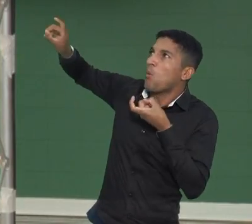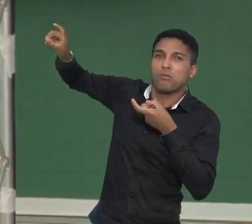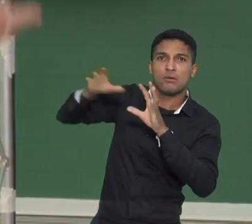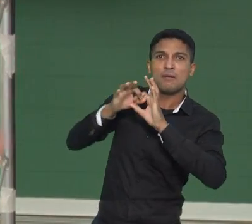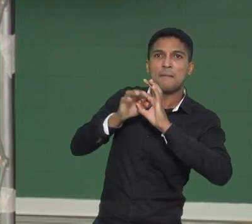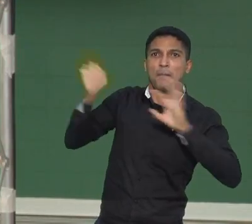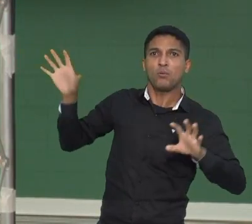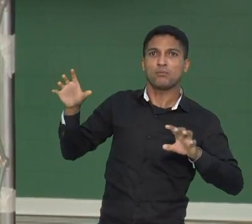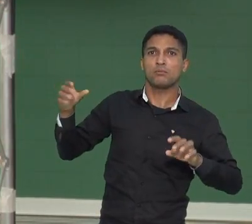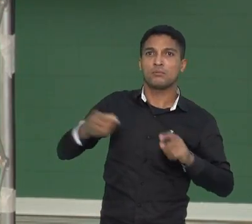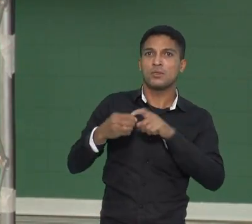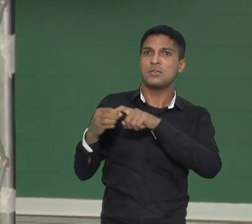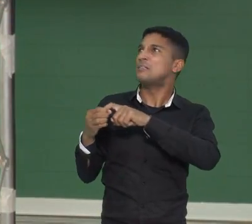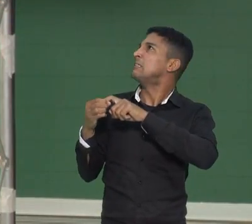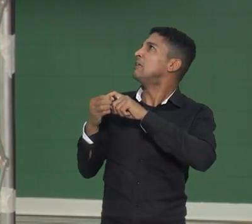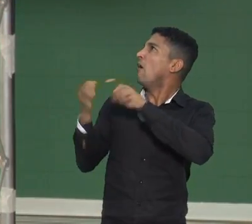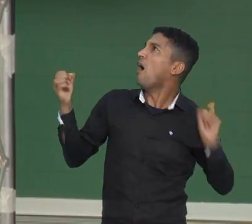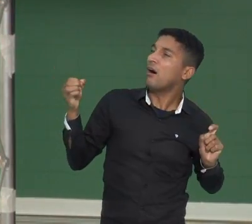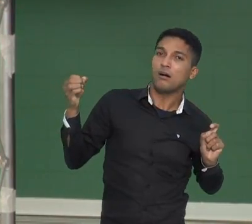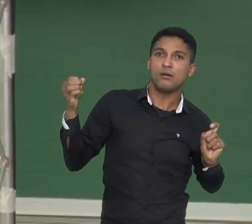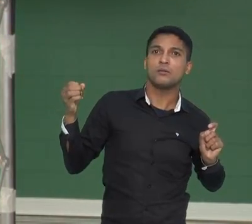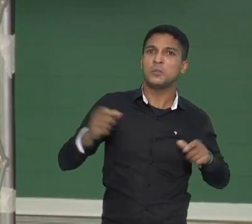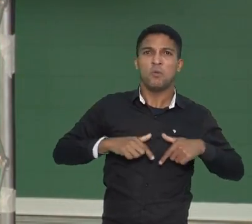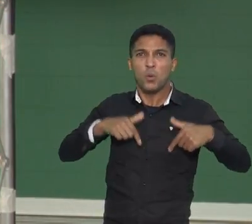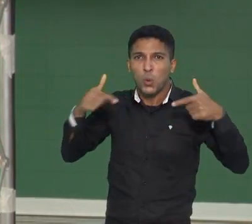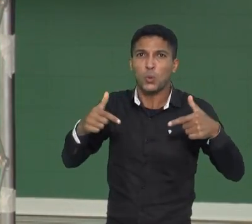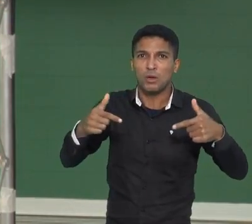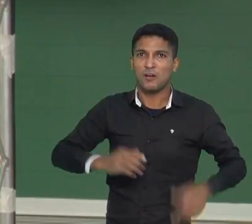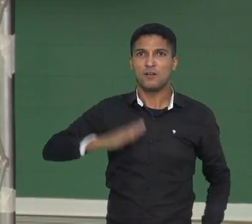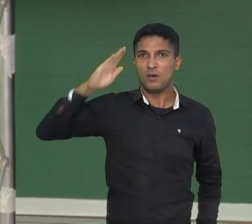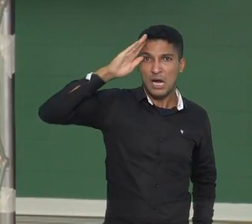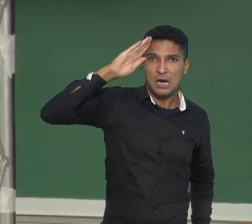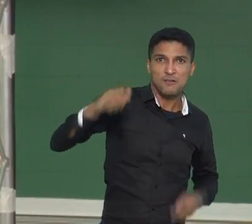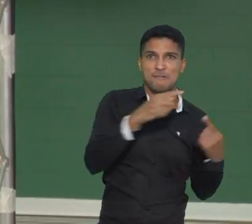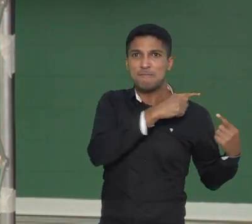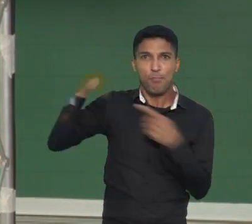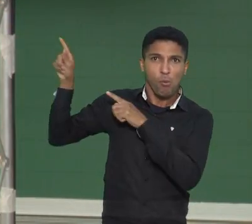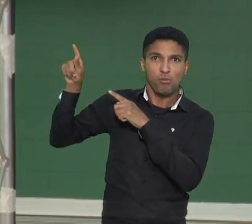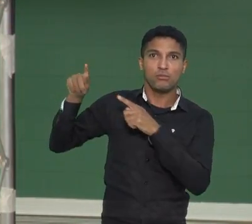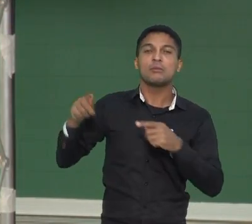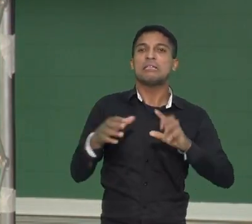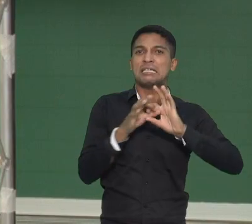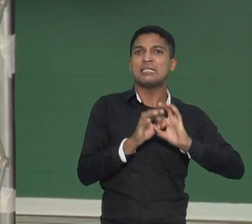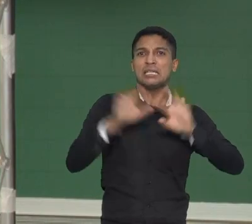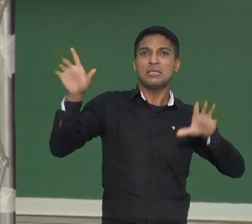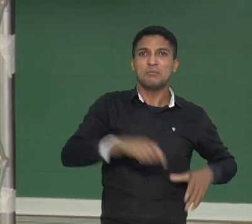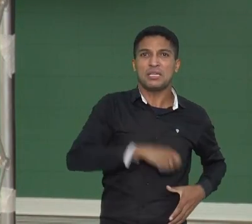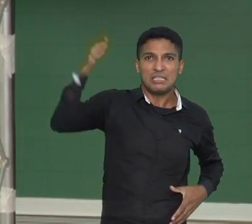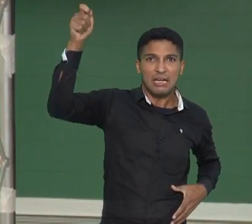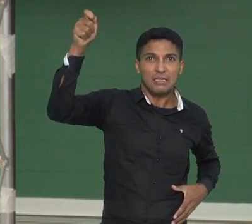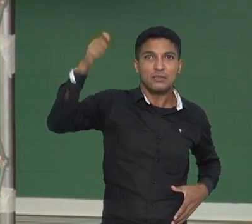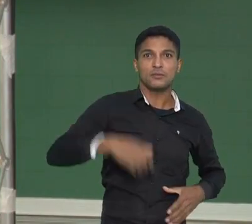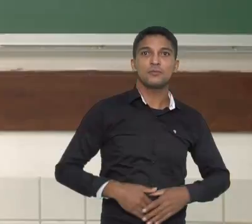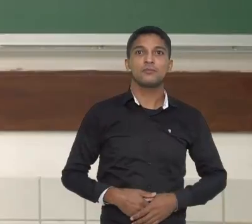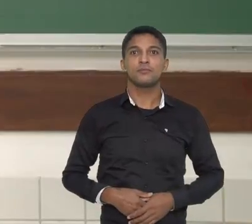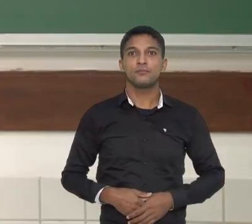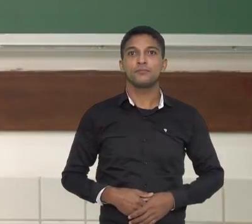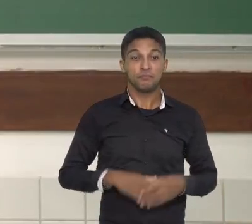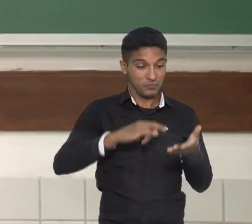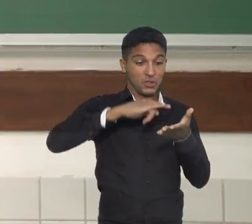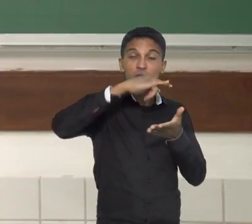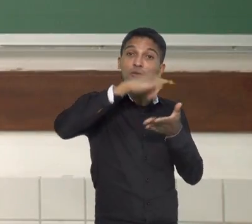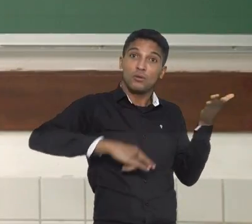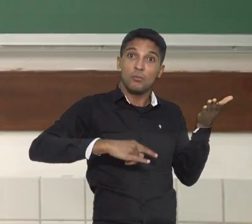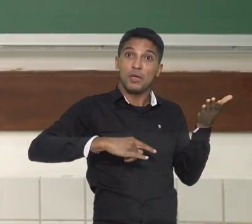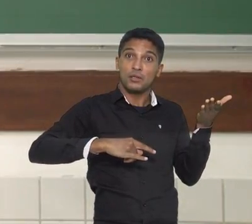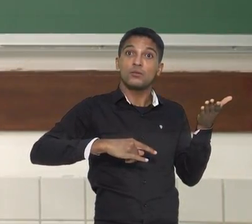para a liberdade, lutem pela liberdade. Então, aqui, esse documento traz como uma mensagem muito